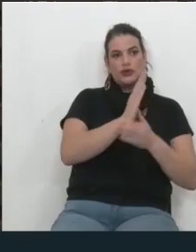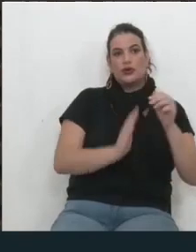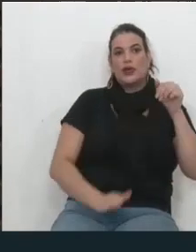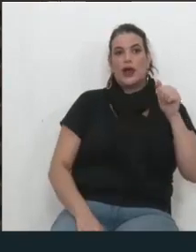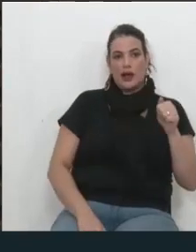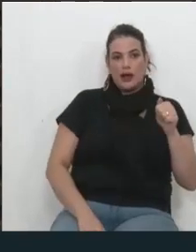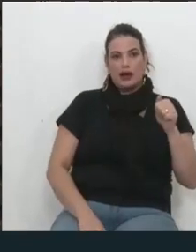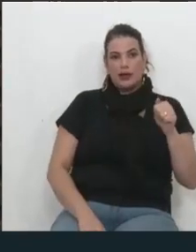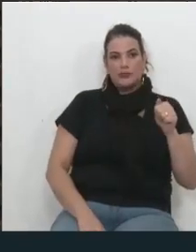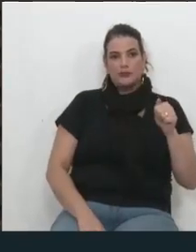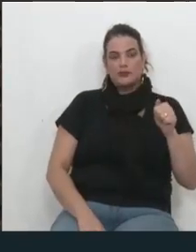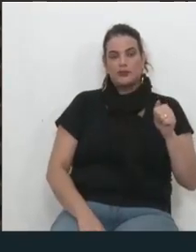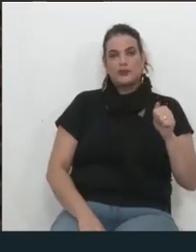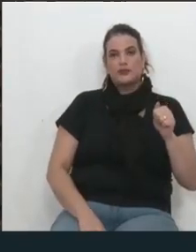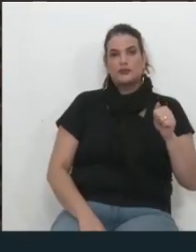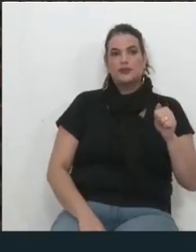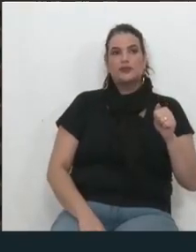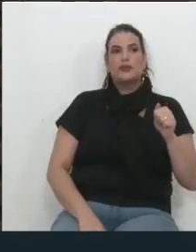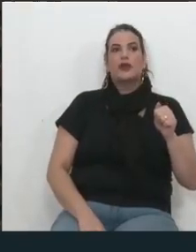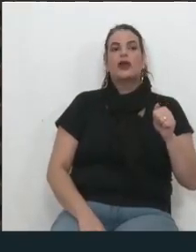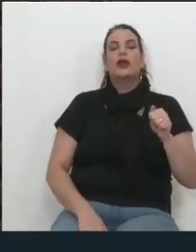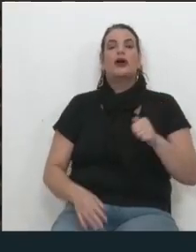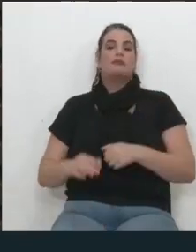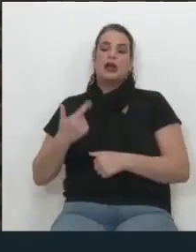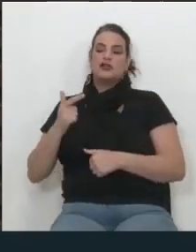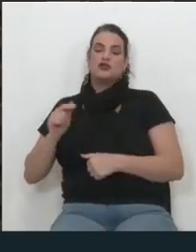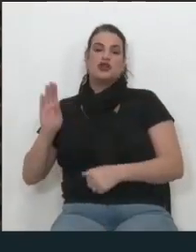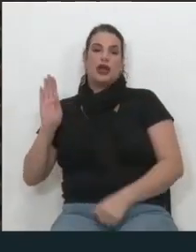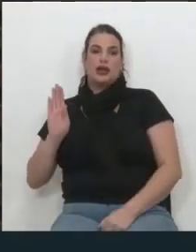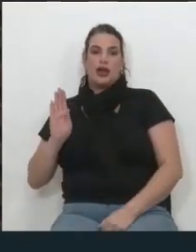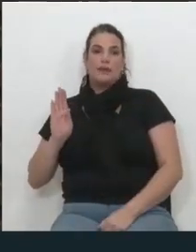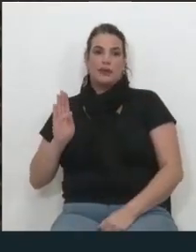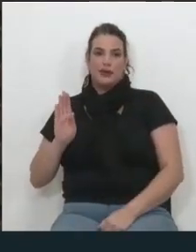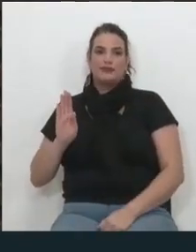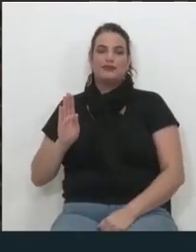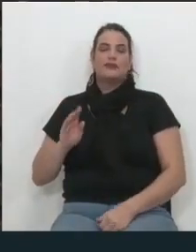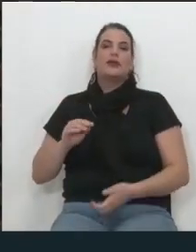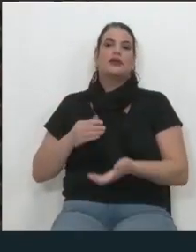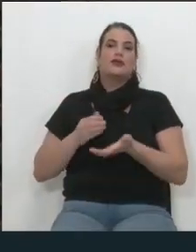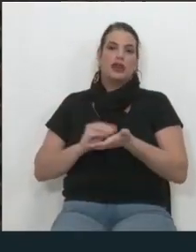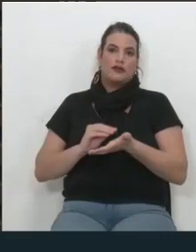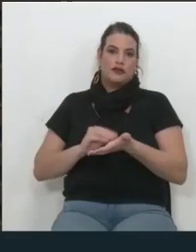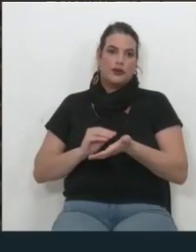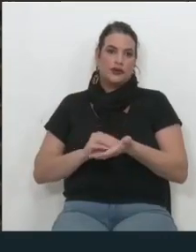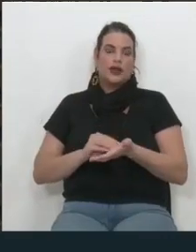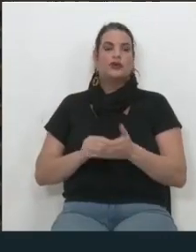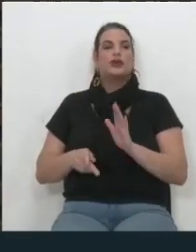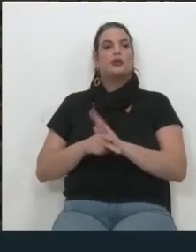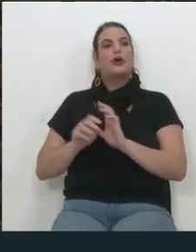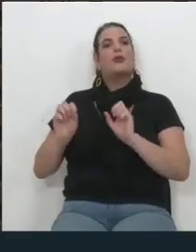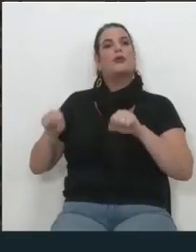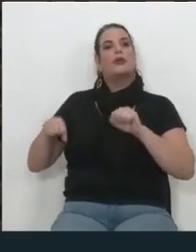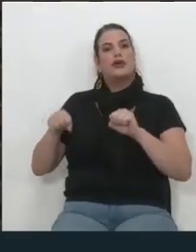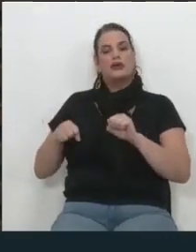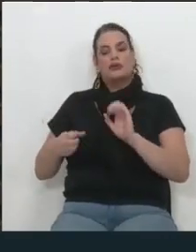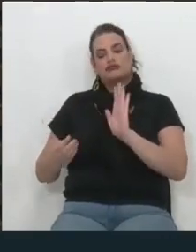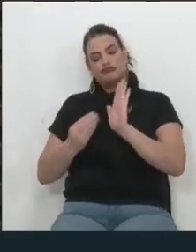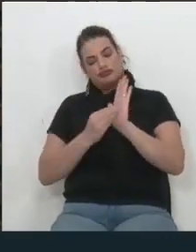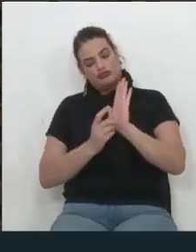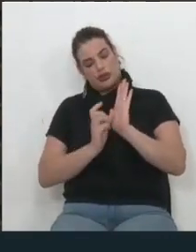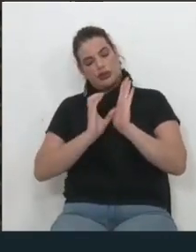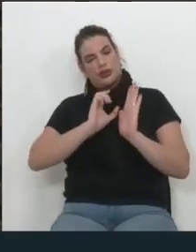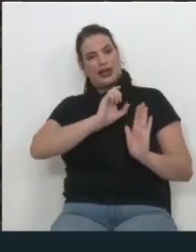urgentemente, participaram da prova escrita, mas não tinham a categoria A e a D de motorista profissional escrito na carteira de